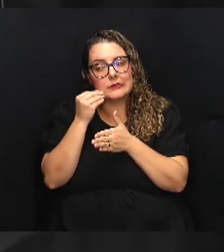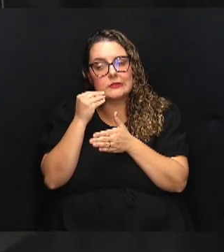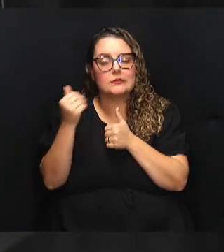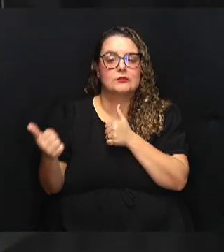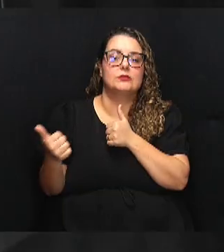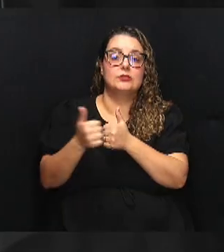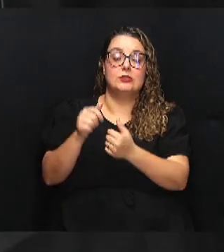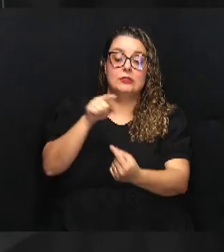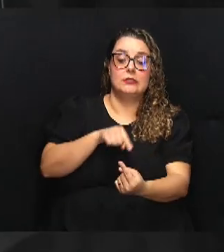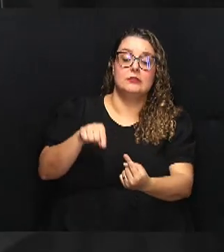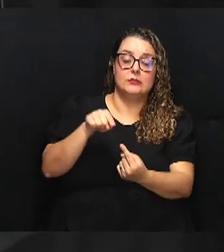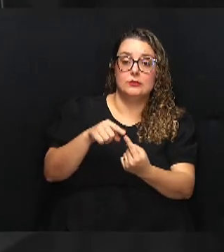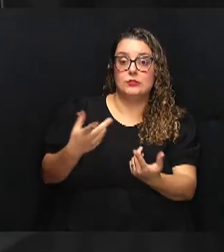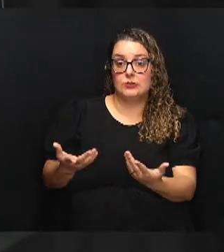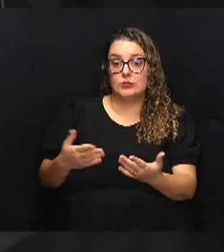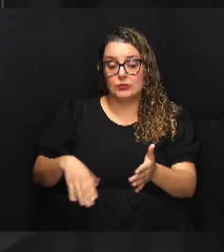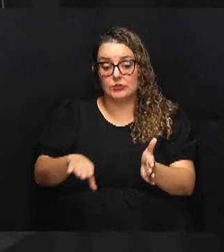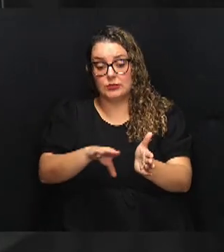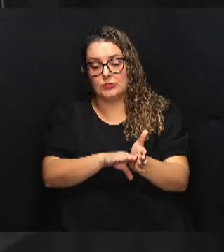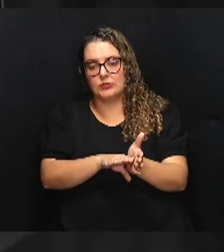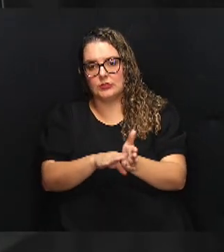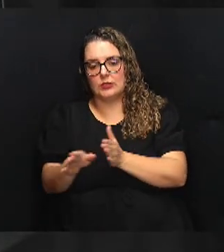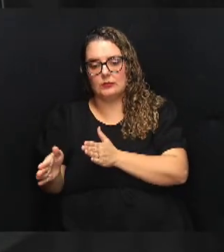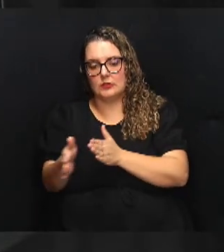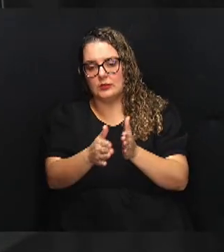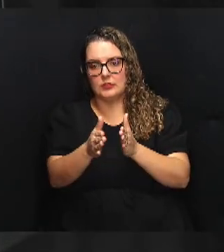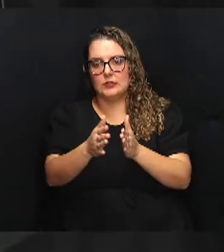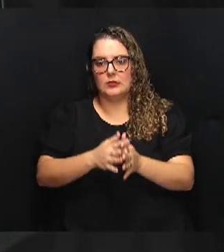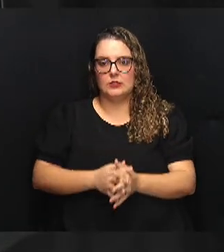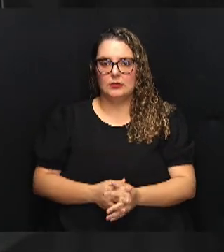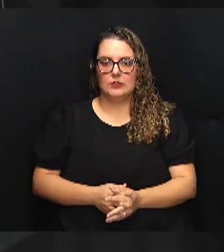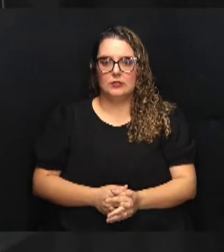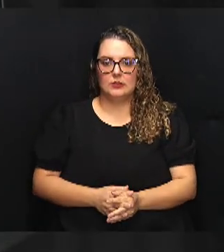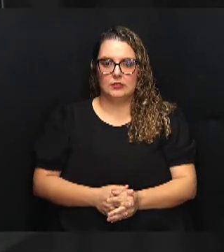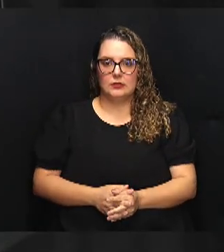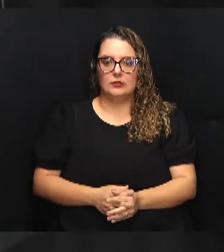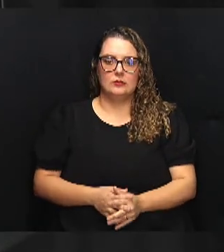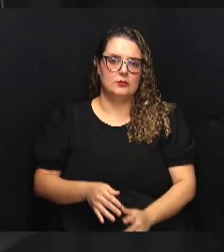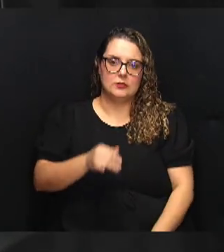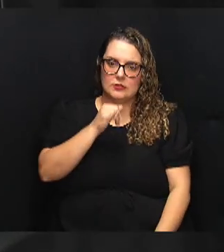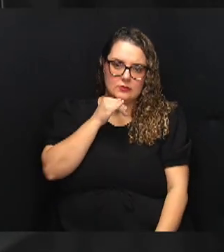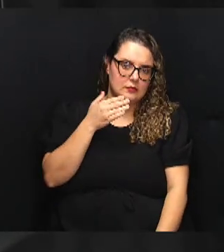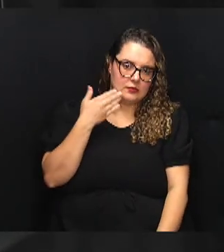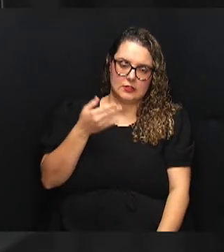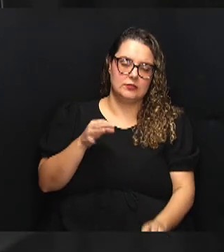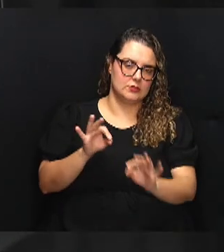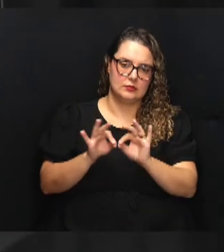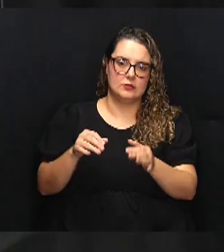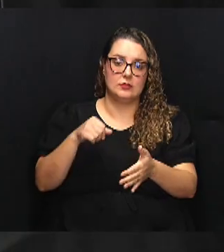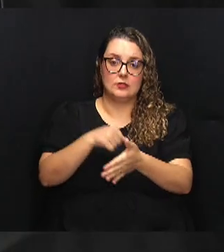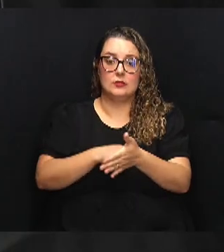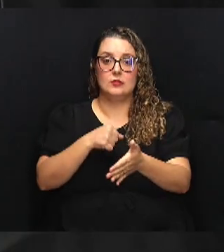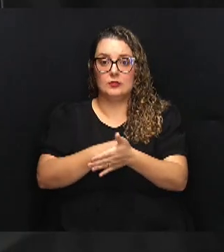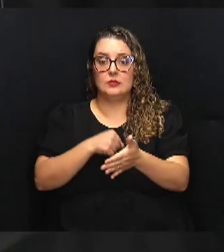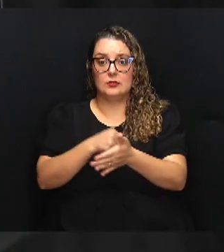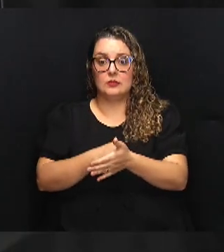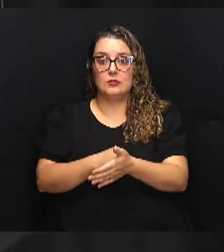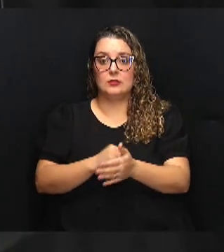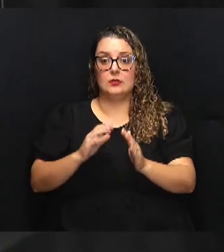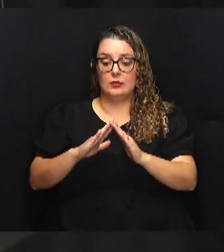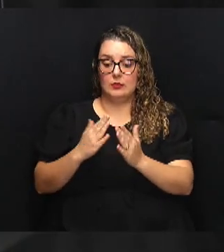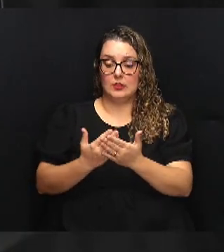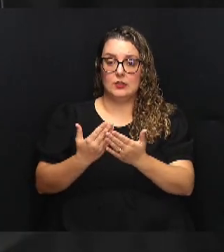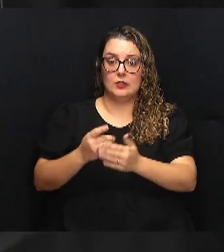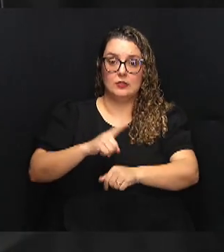nesse objetivo, chegar nessa direção. Por exemplo, um exemplo muito fácil, muito simples aqui, eu luto pela escola